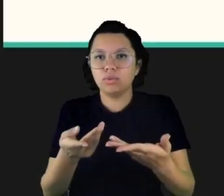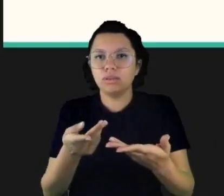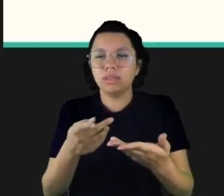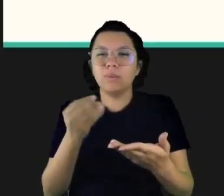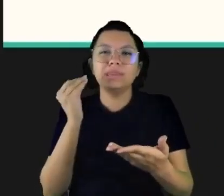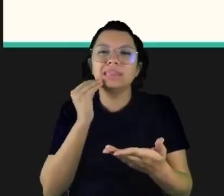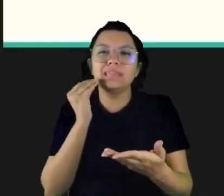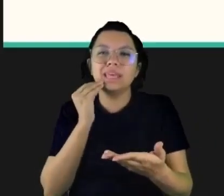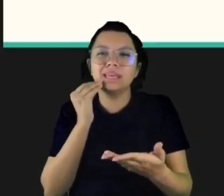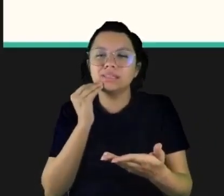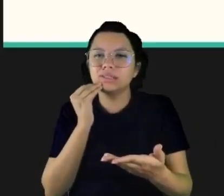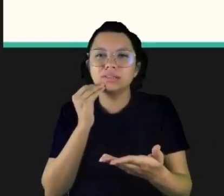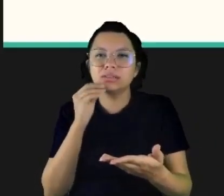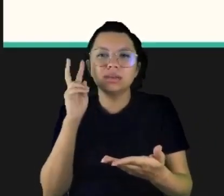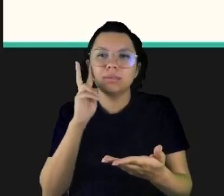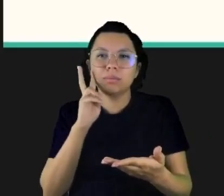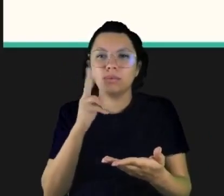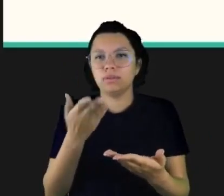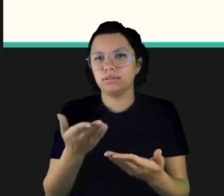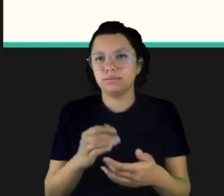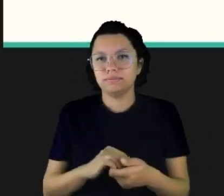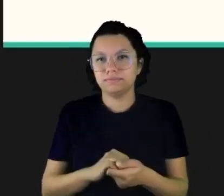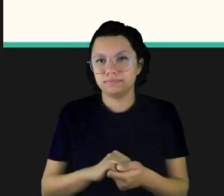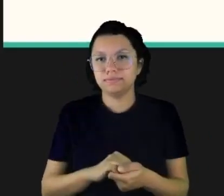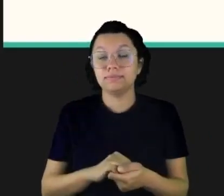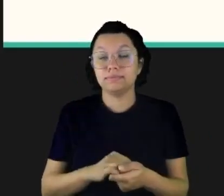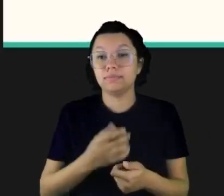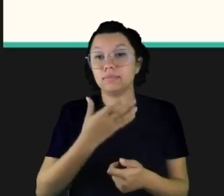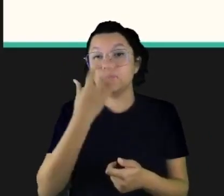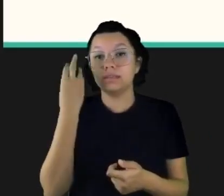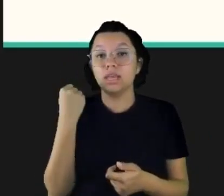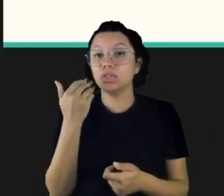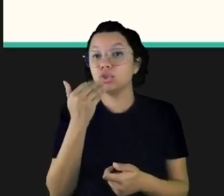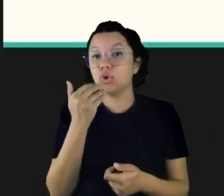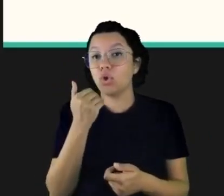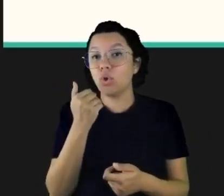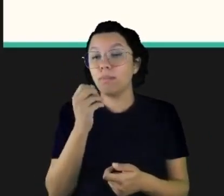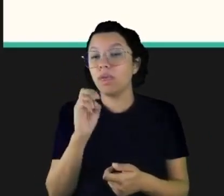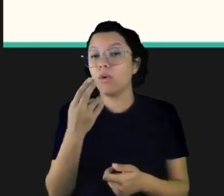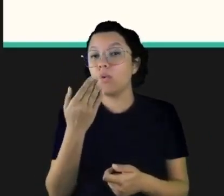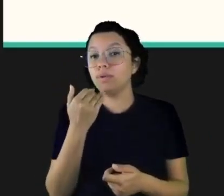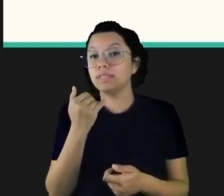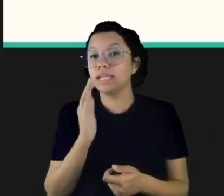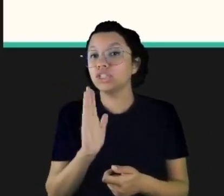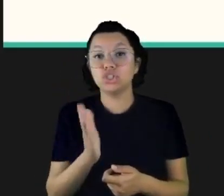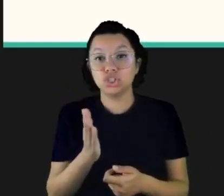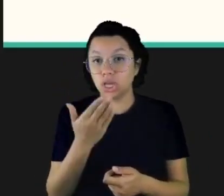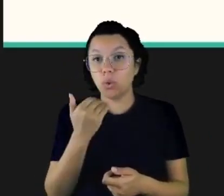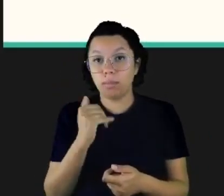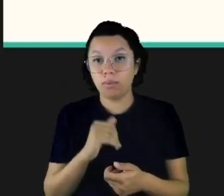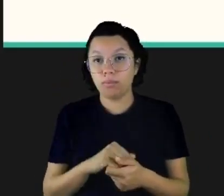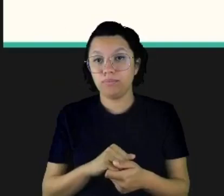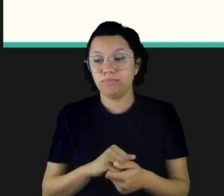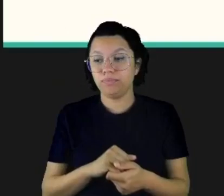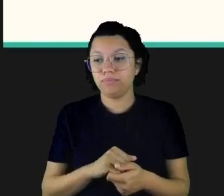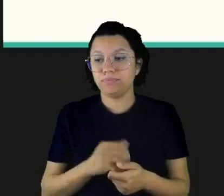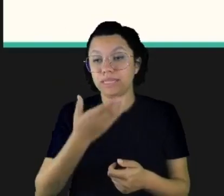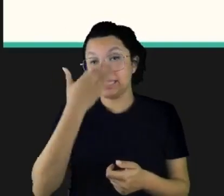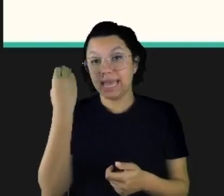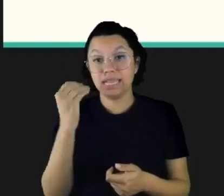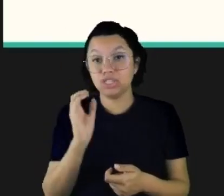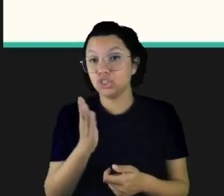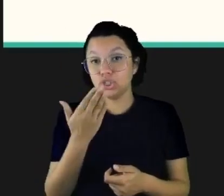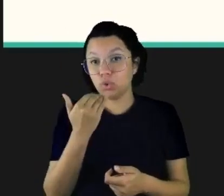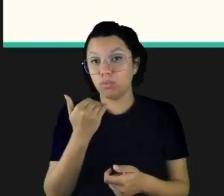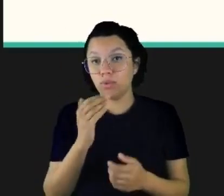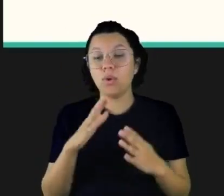prova, tá? Esquece de se alimentar ou esquece que já se alimentou e a hora que chega uma visita,